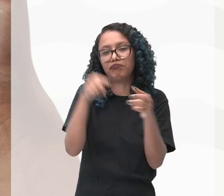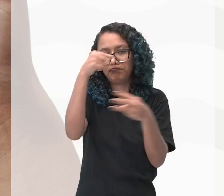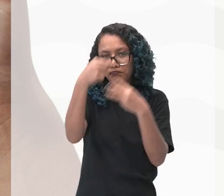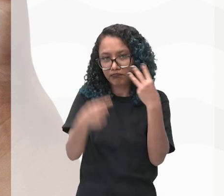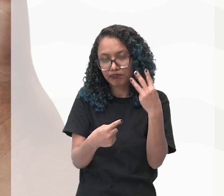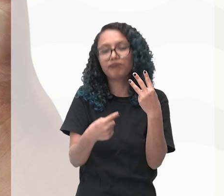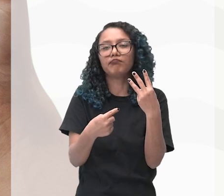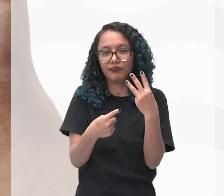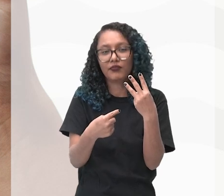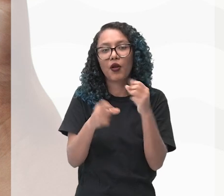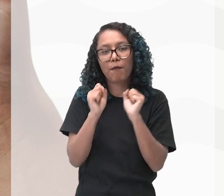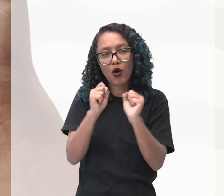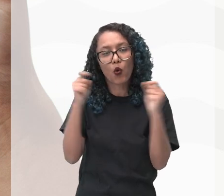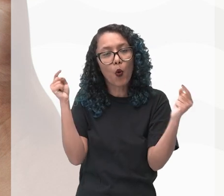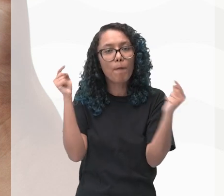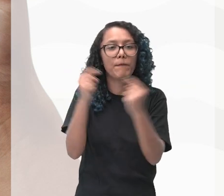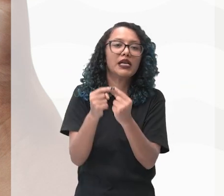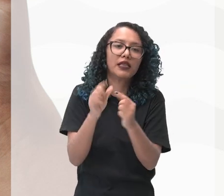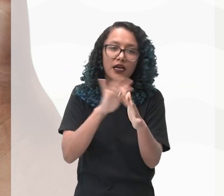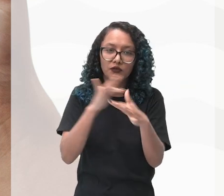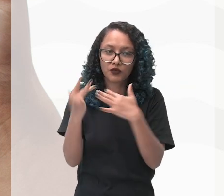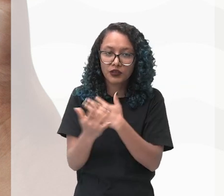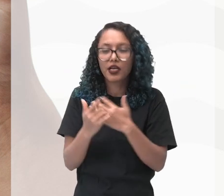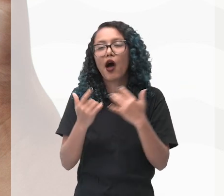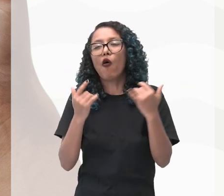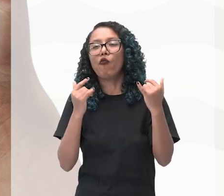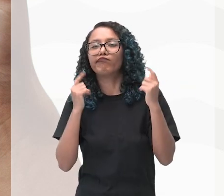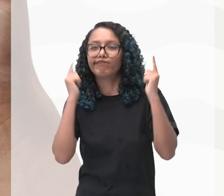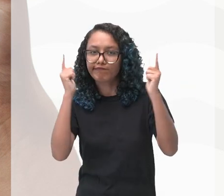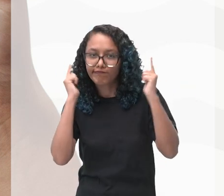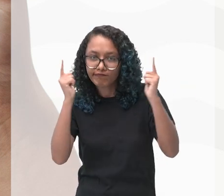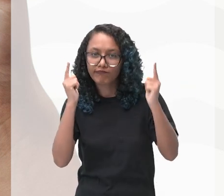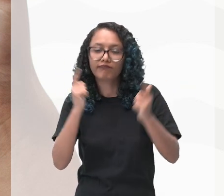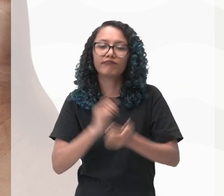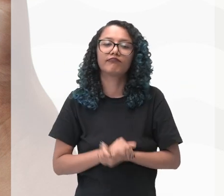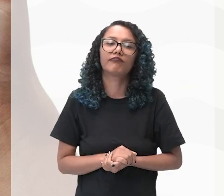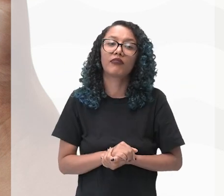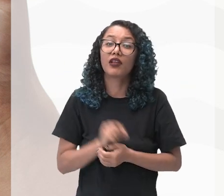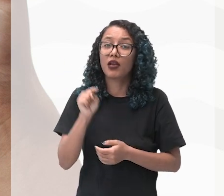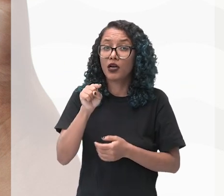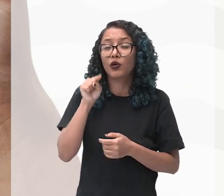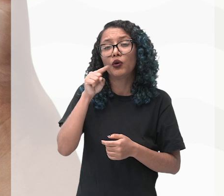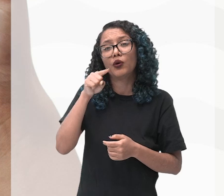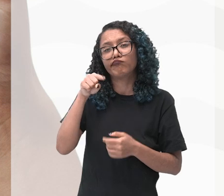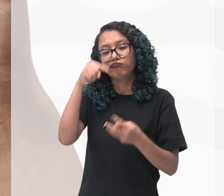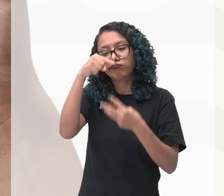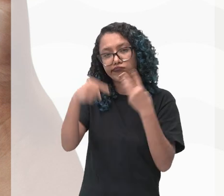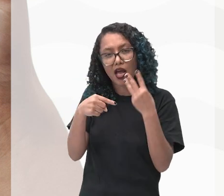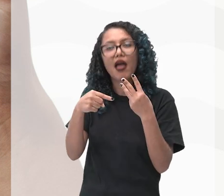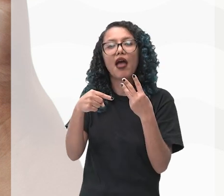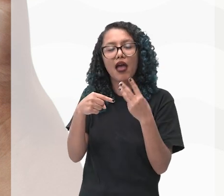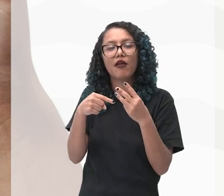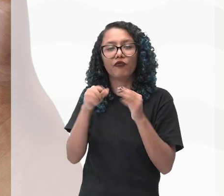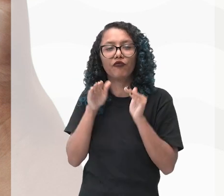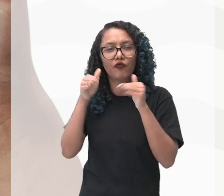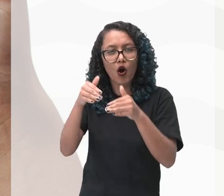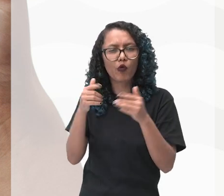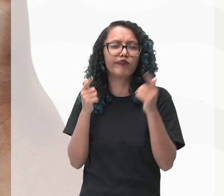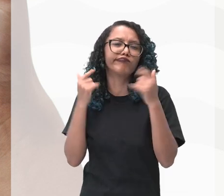ser consideradas redes sociais de entretenimento. Então, essas redes são mais informais